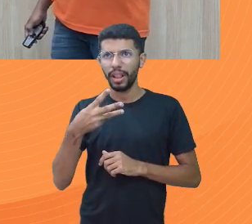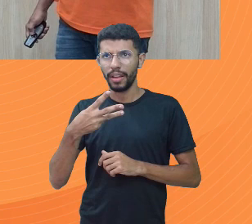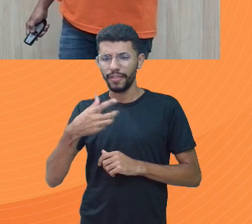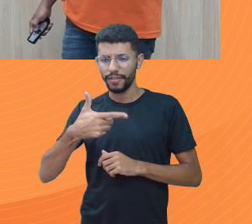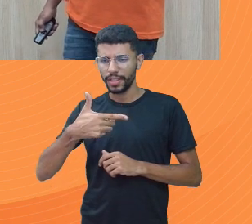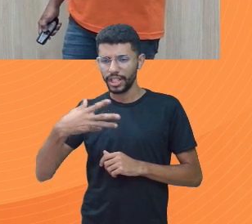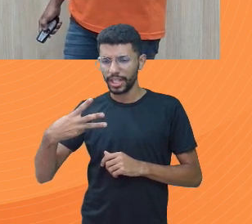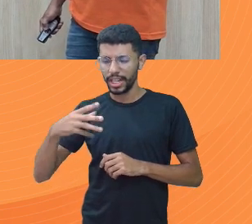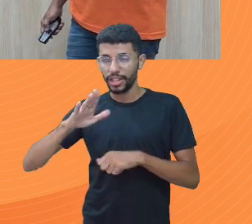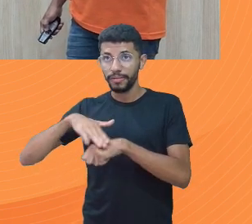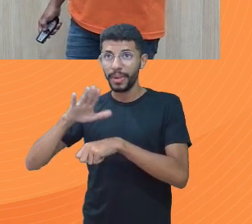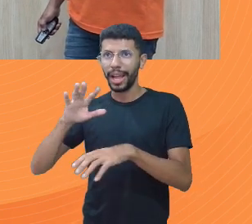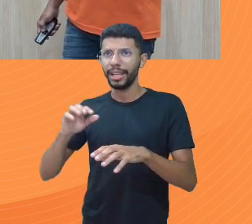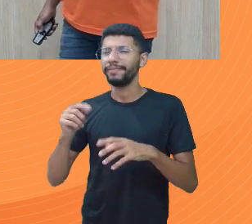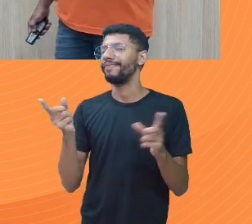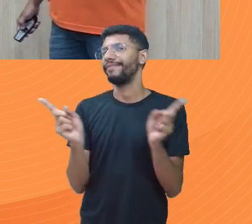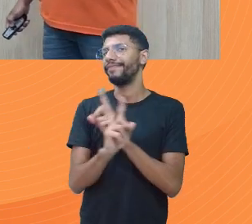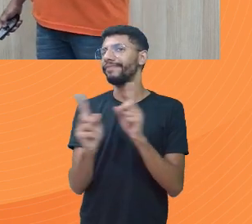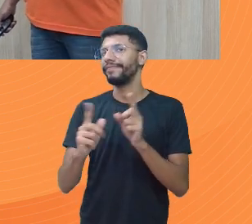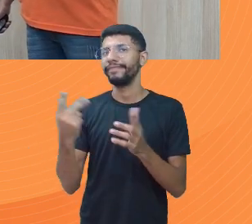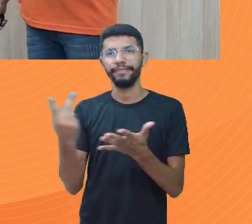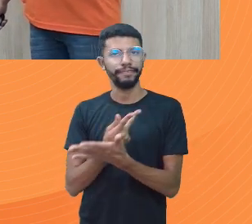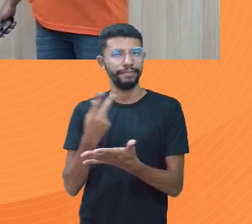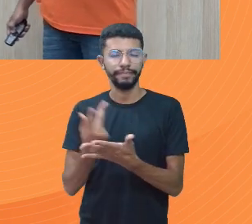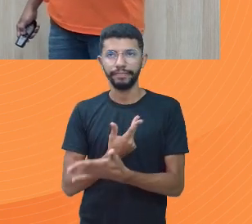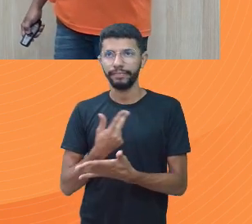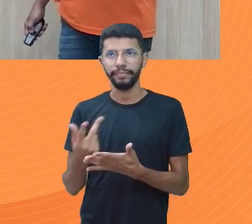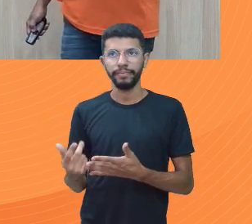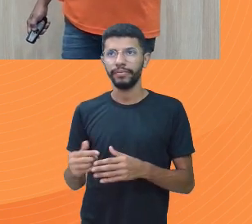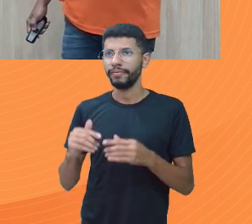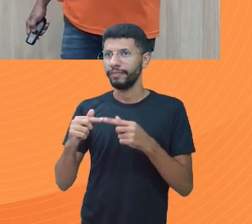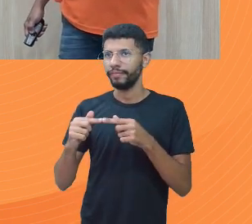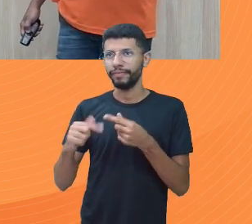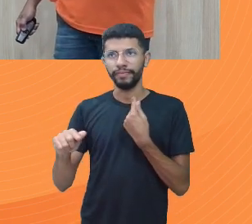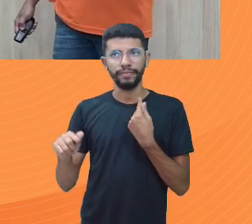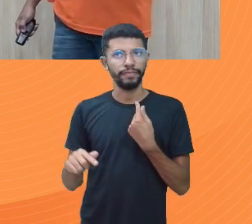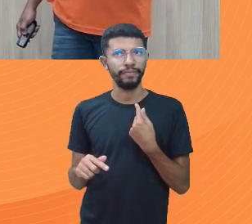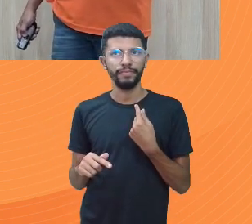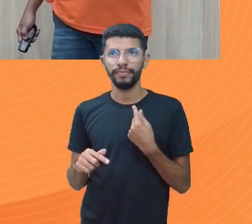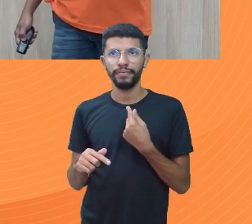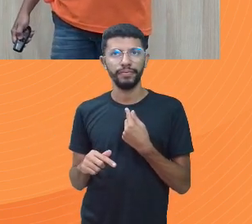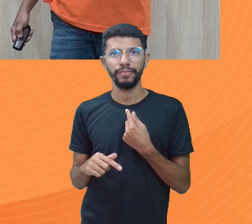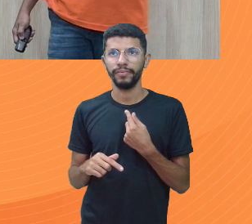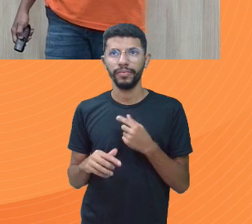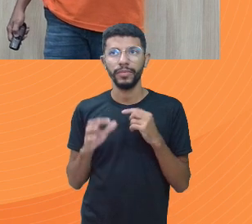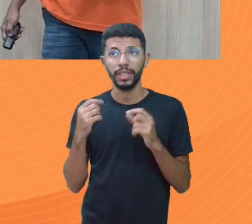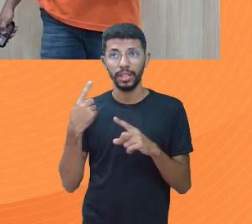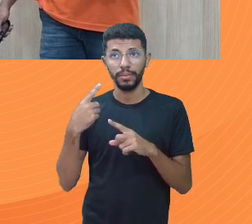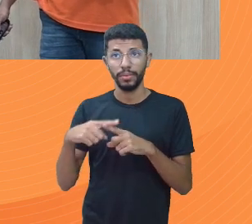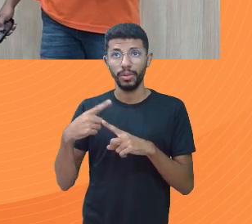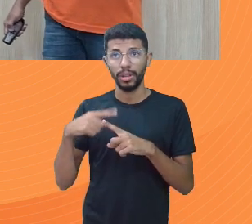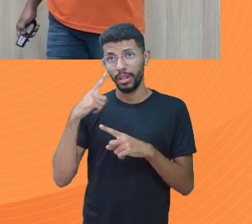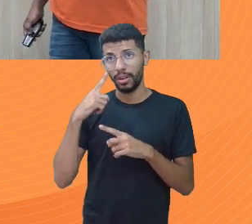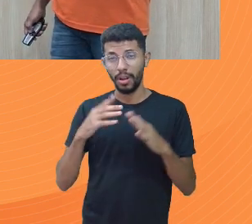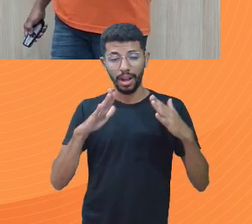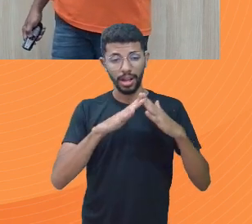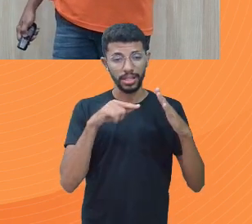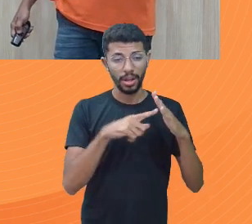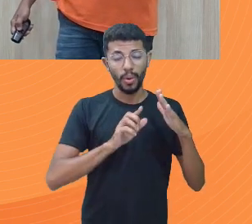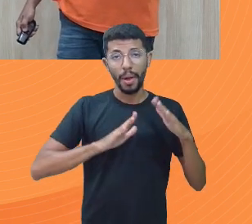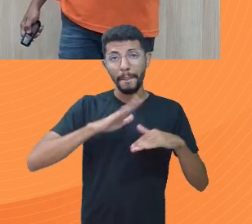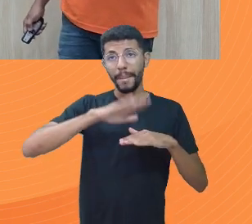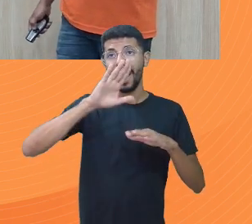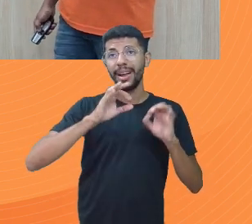mais. Não, não é. Não bate nem em relação à casa, porque quem tem a mais é a casa 1, e o